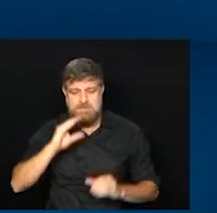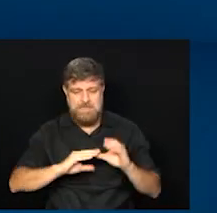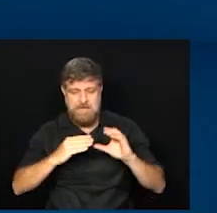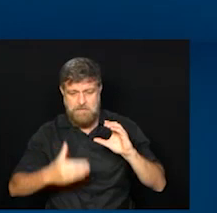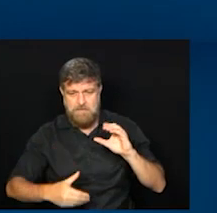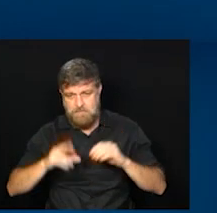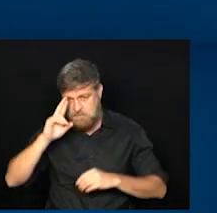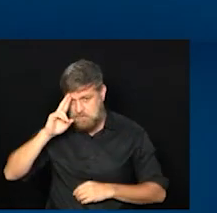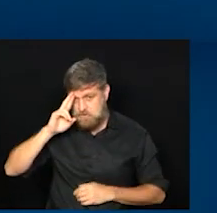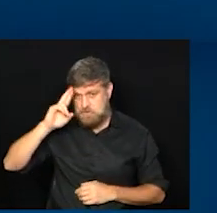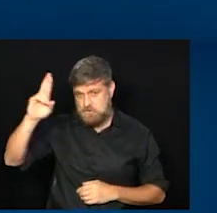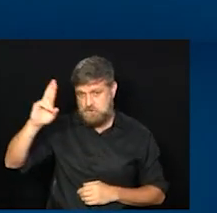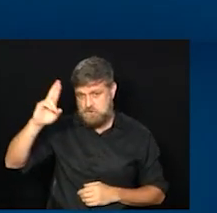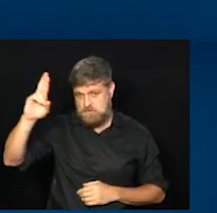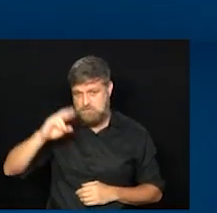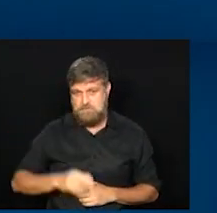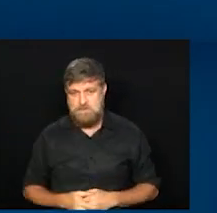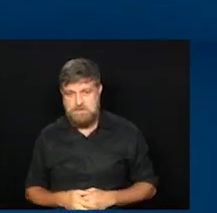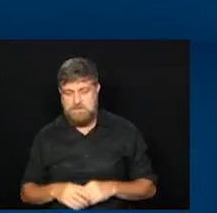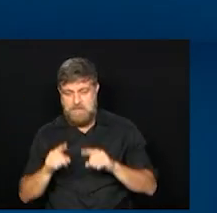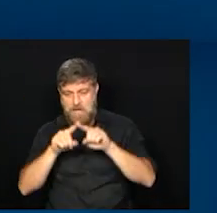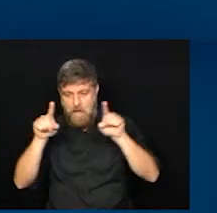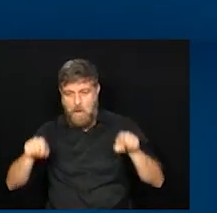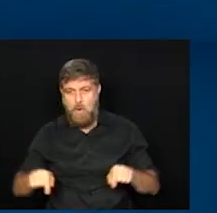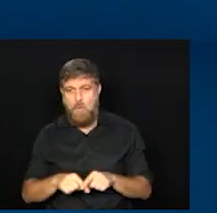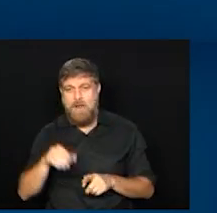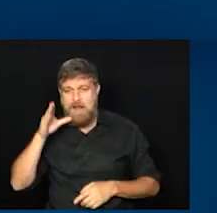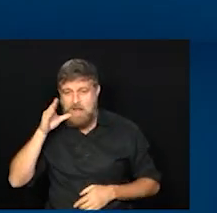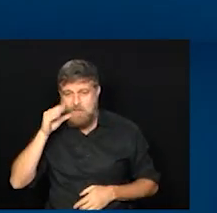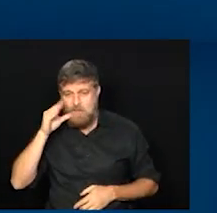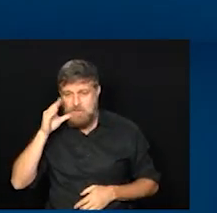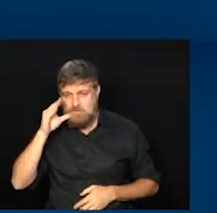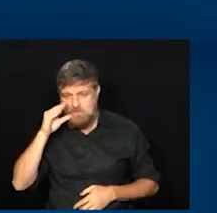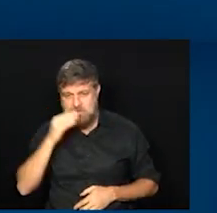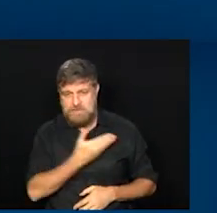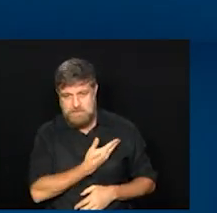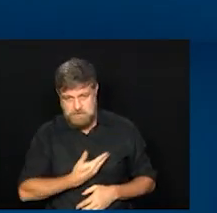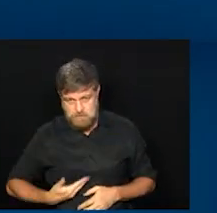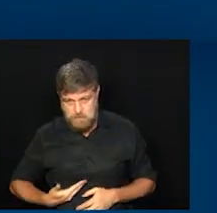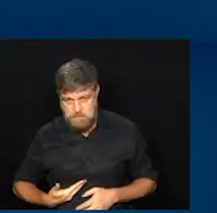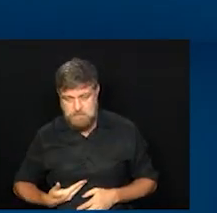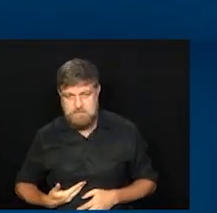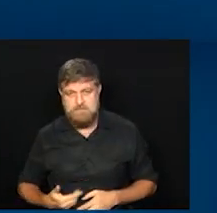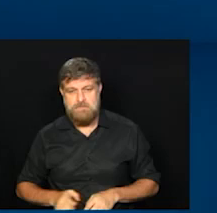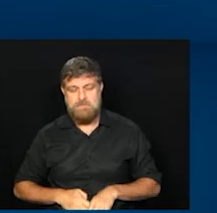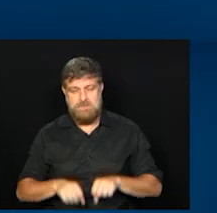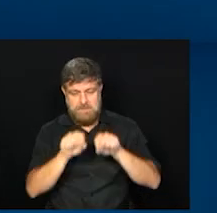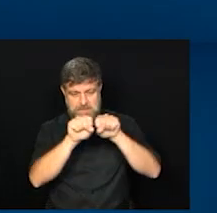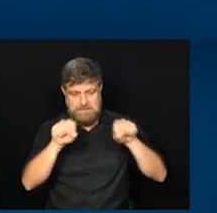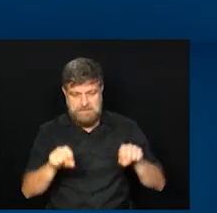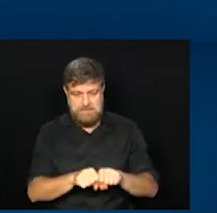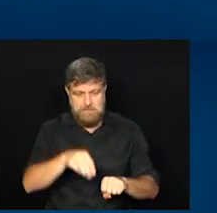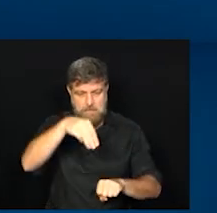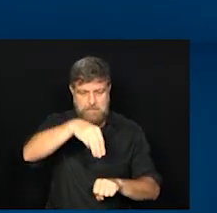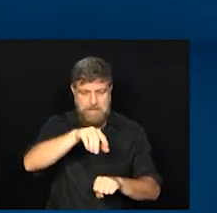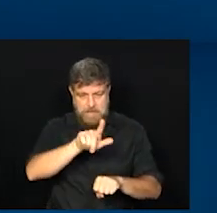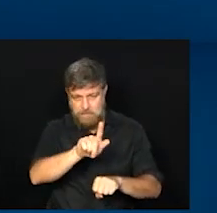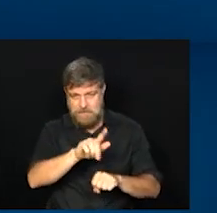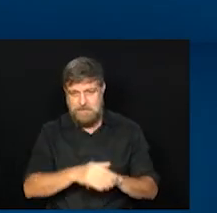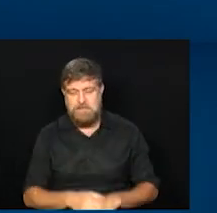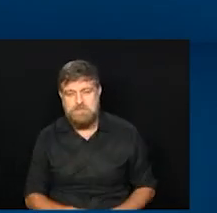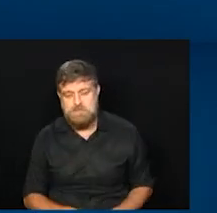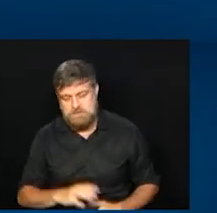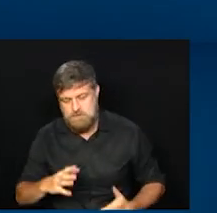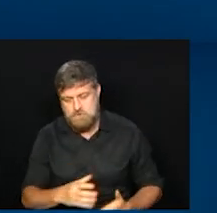chefia pertencentes aos quadros próprios da Autarquia Pública Municipal, Rede Municipal Dr. Mário Gatti de